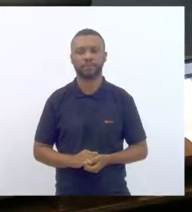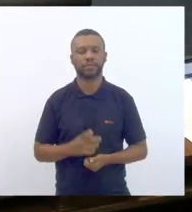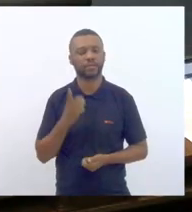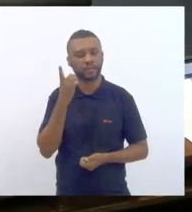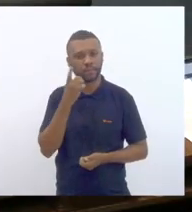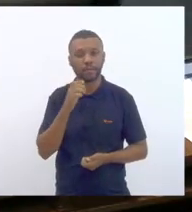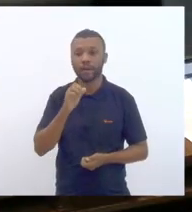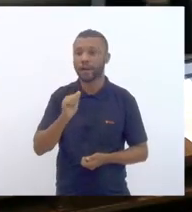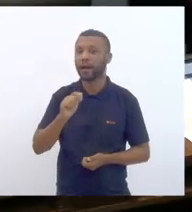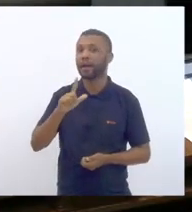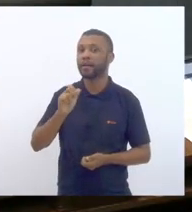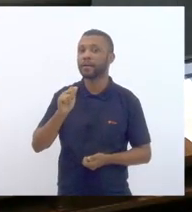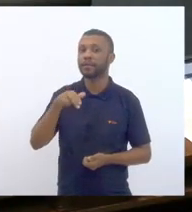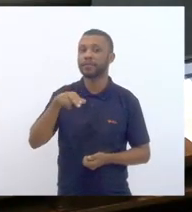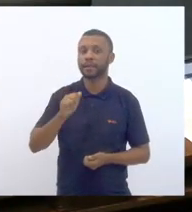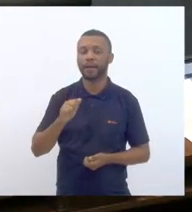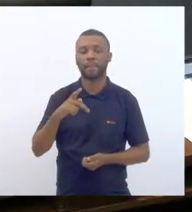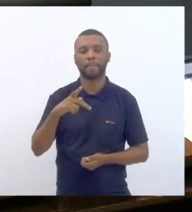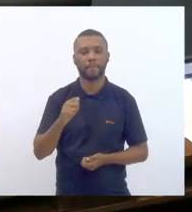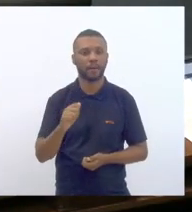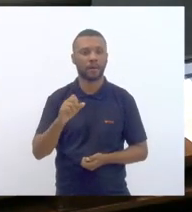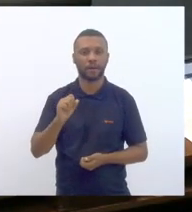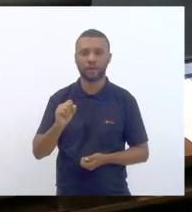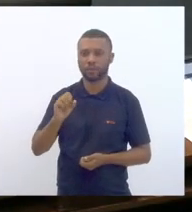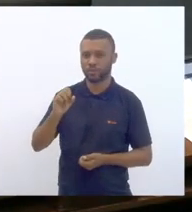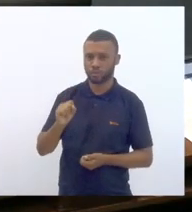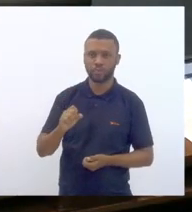Deputada Alana Passos.